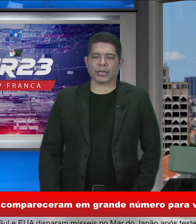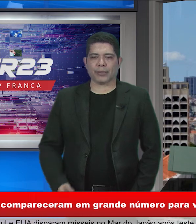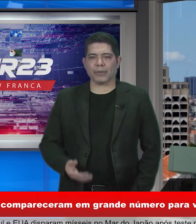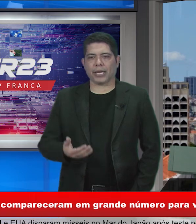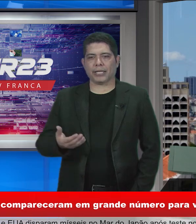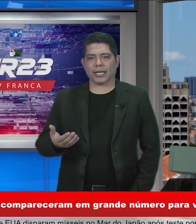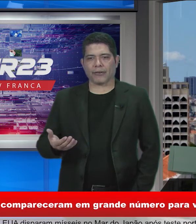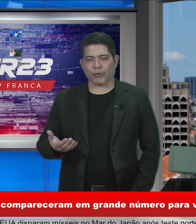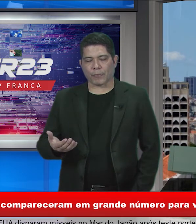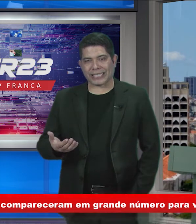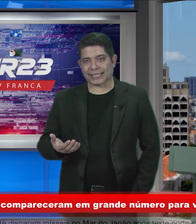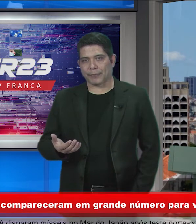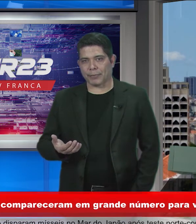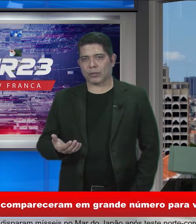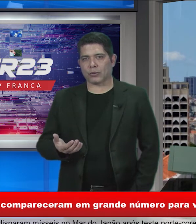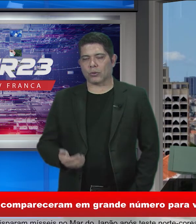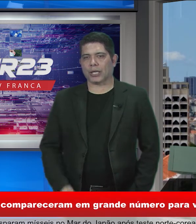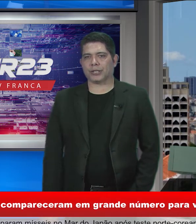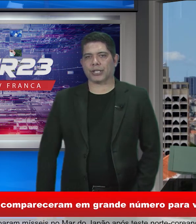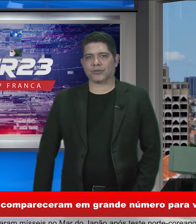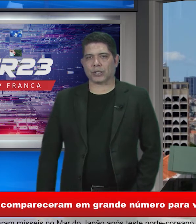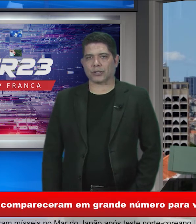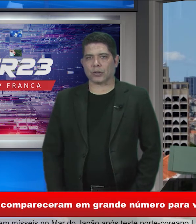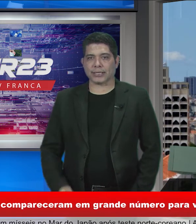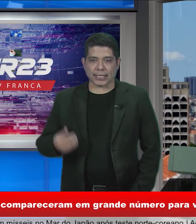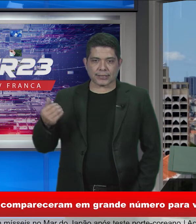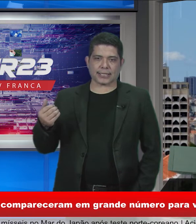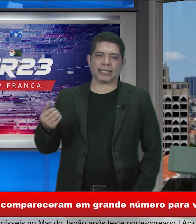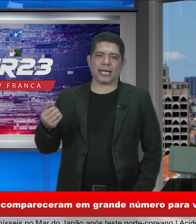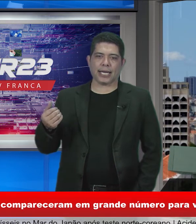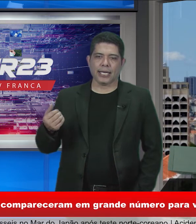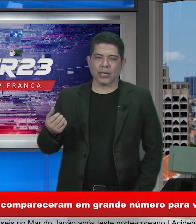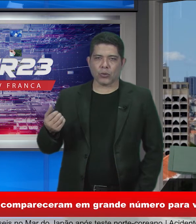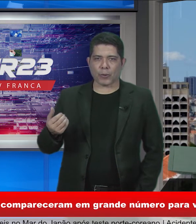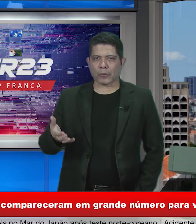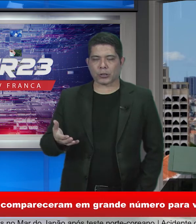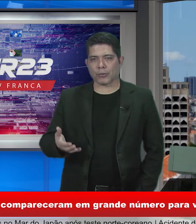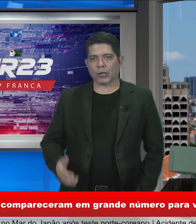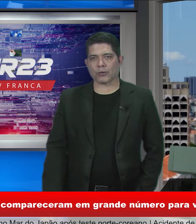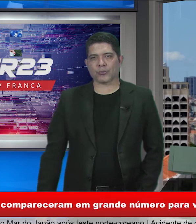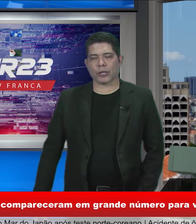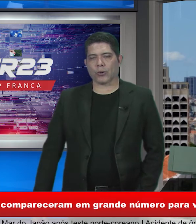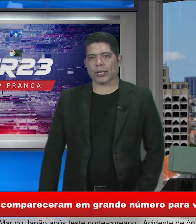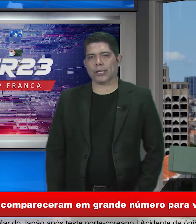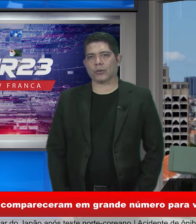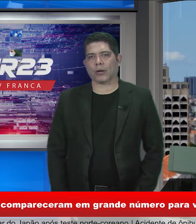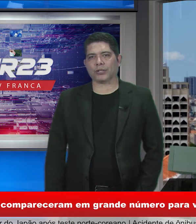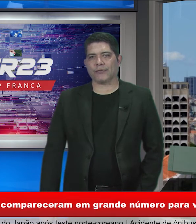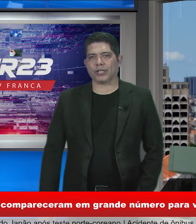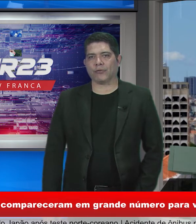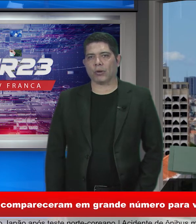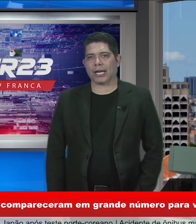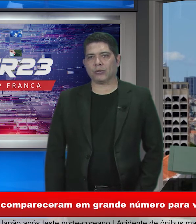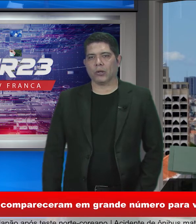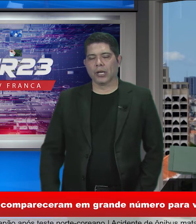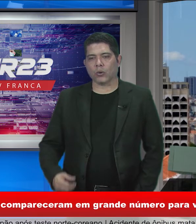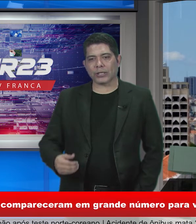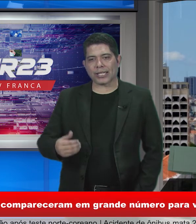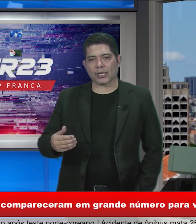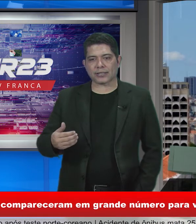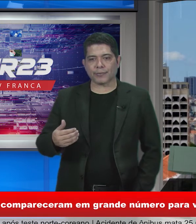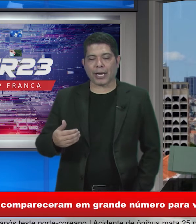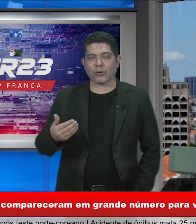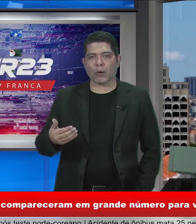E algo que também, né, foi percebido durante as votações, antes até o próprio Tribunal Superior Eleitoral já havia divulgado